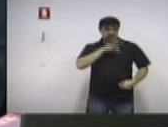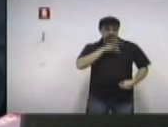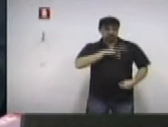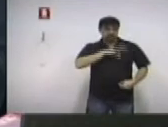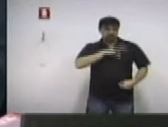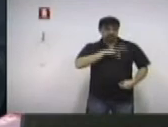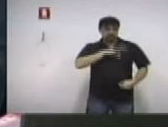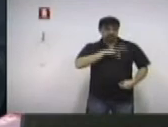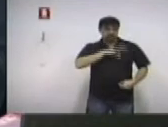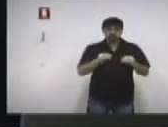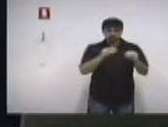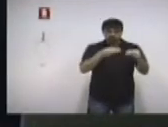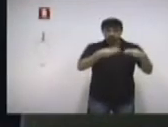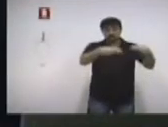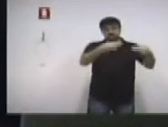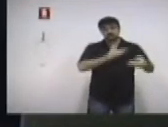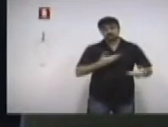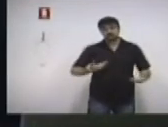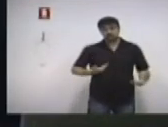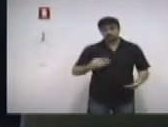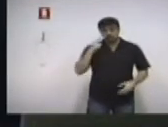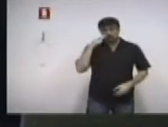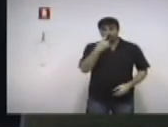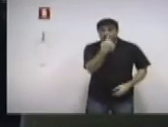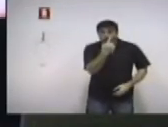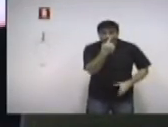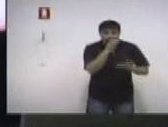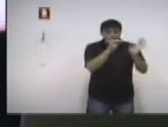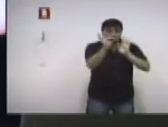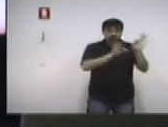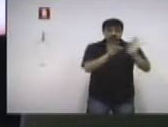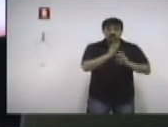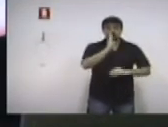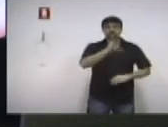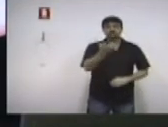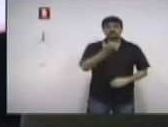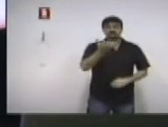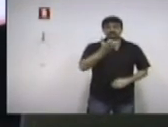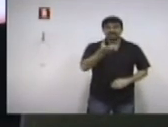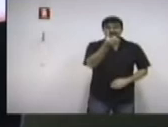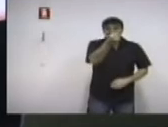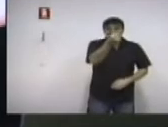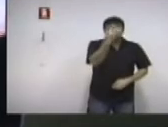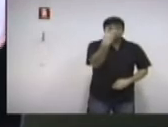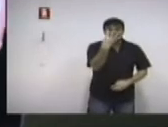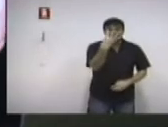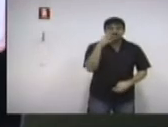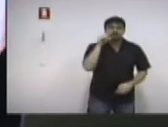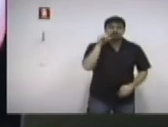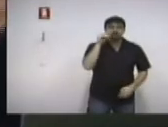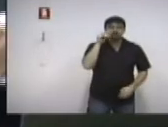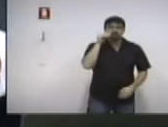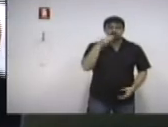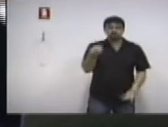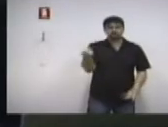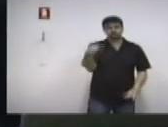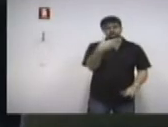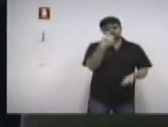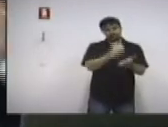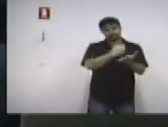público e a gente vê em apenas um projeto de lei sendo criados mais